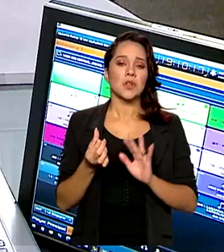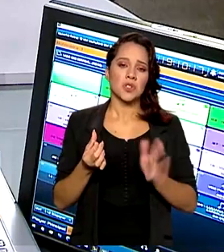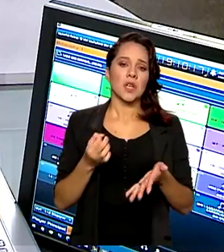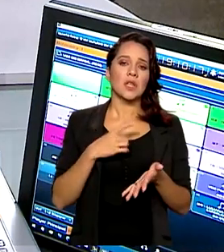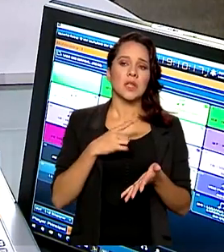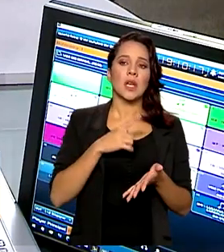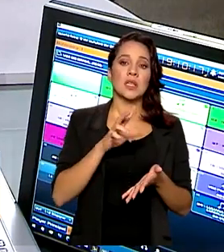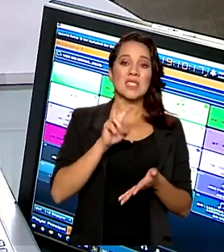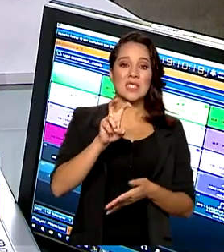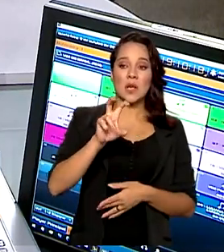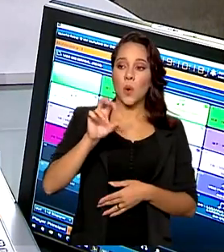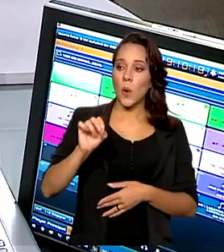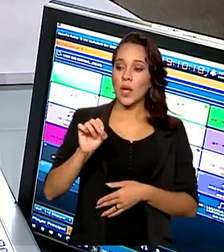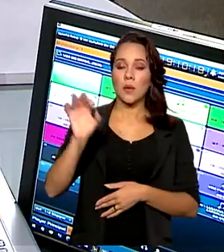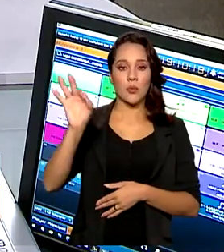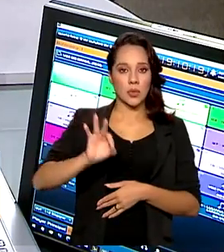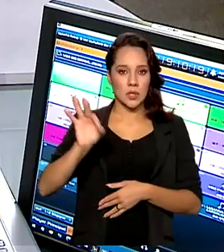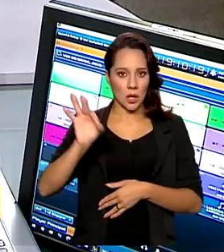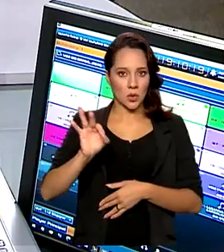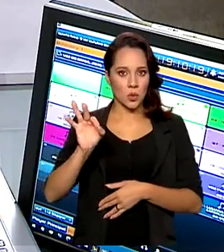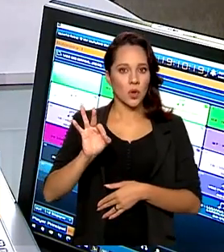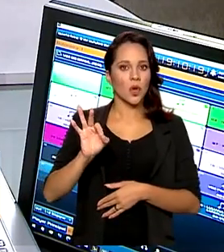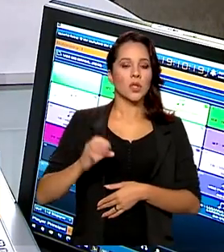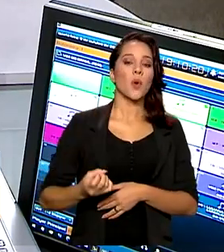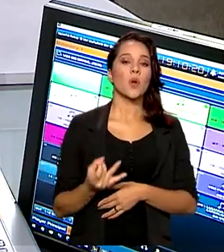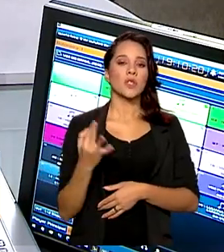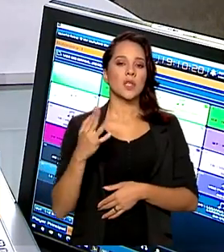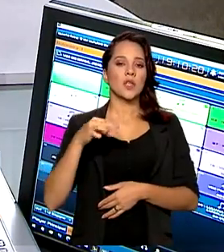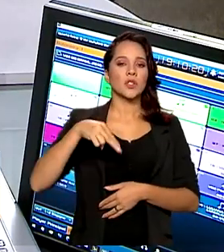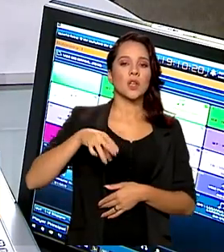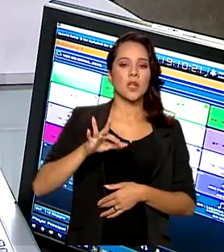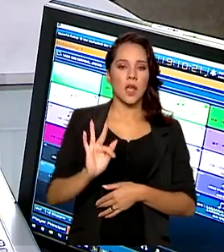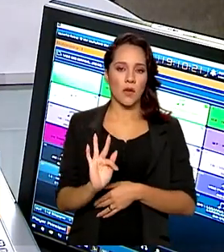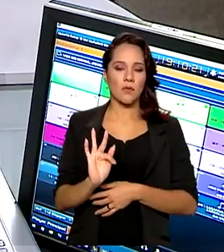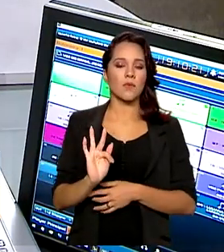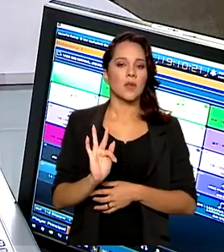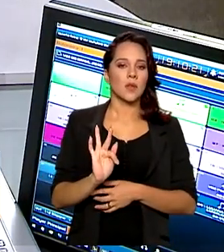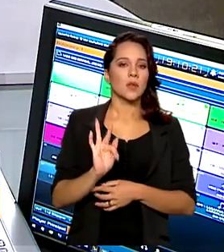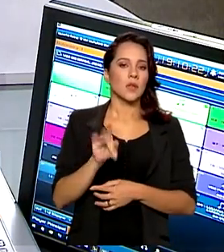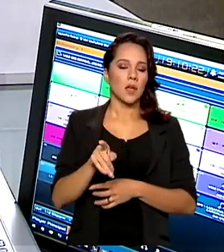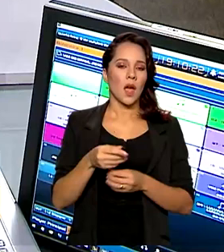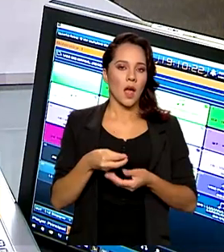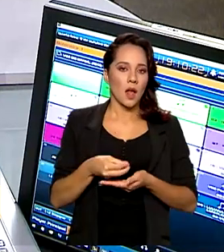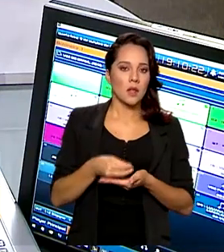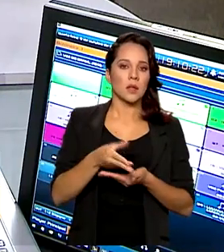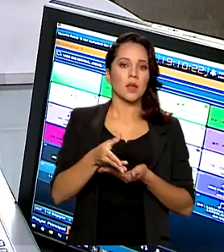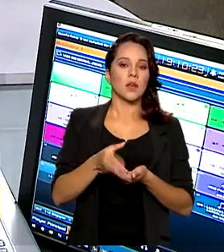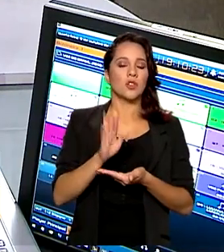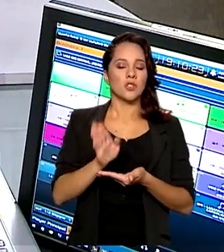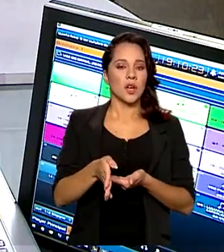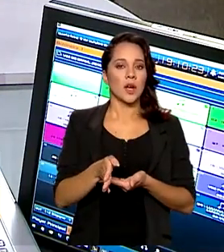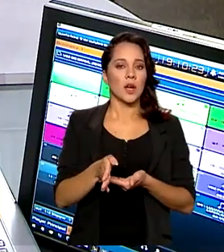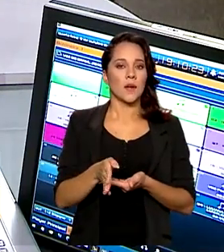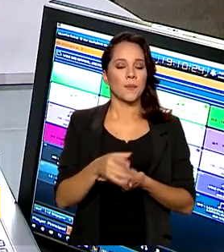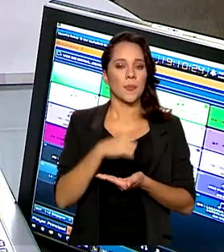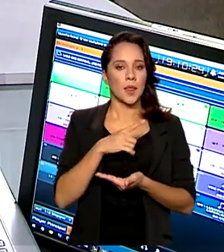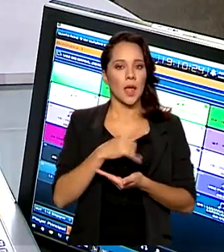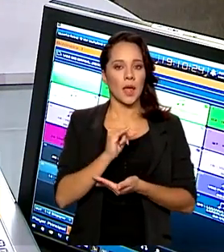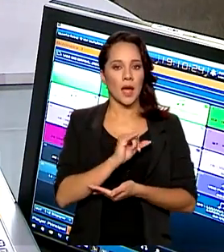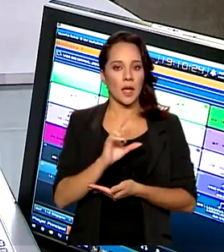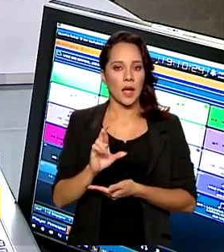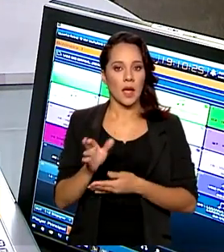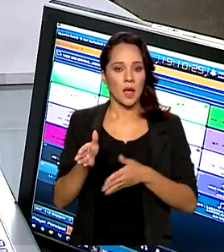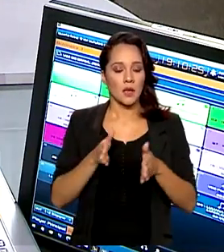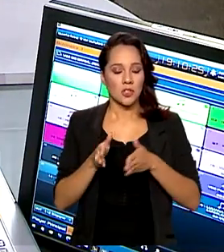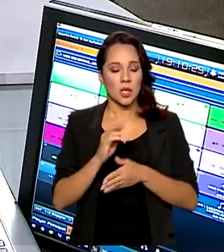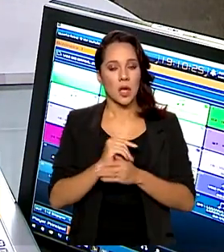abrangem praticamente 50% do volume de notas fiscais de serviços emitidas. Então já Receita já está em fase